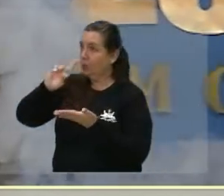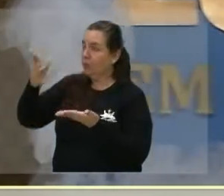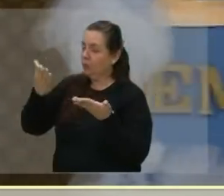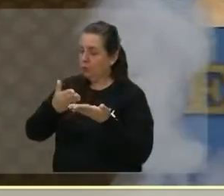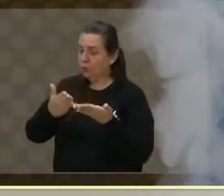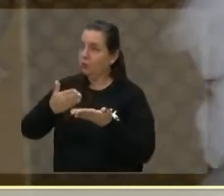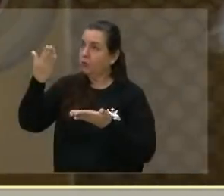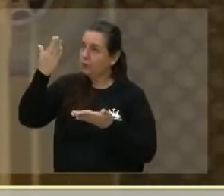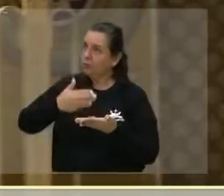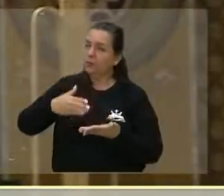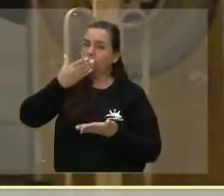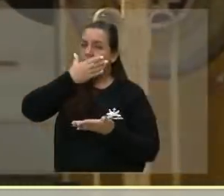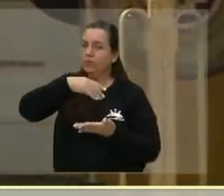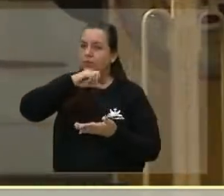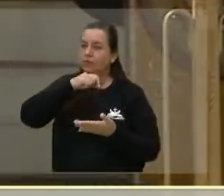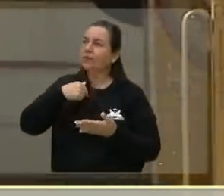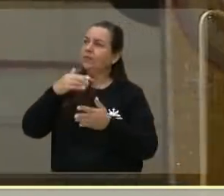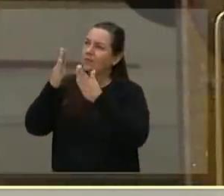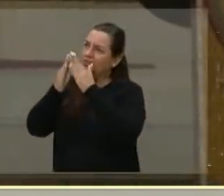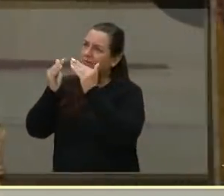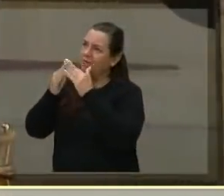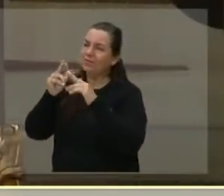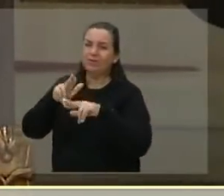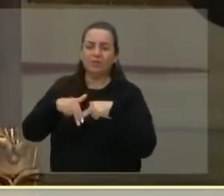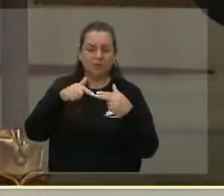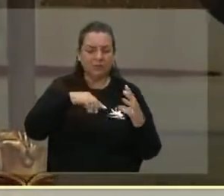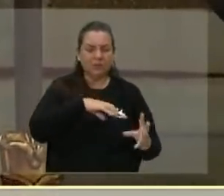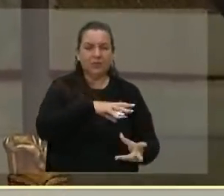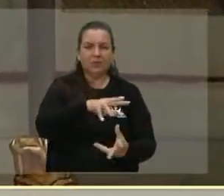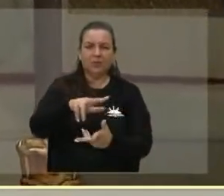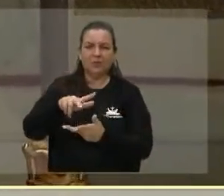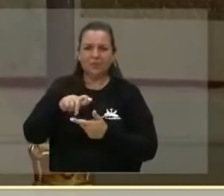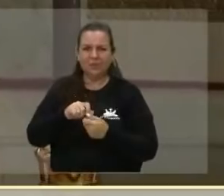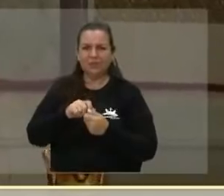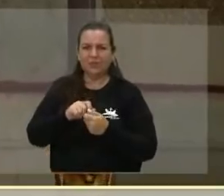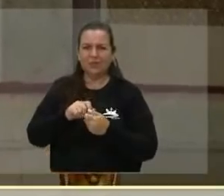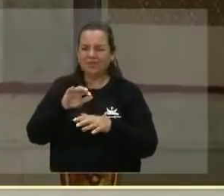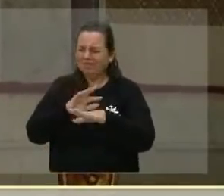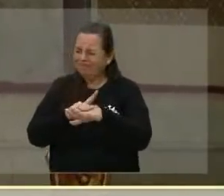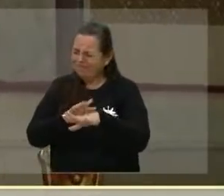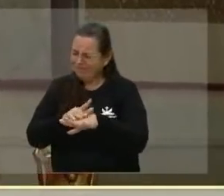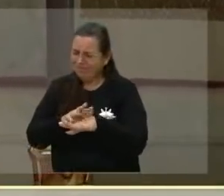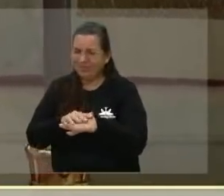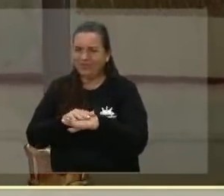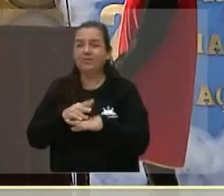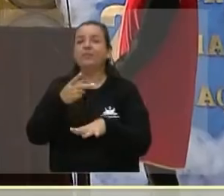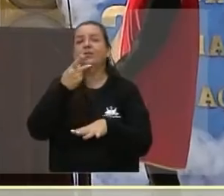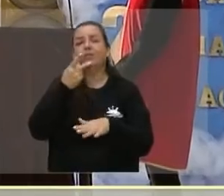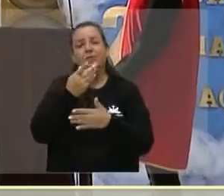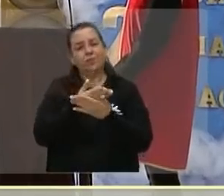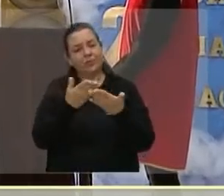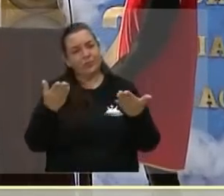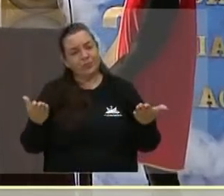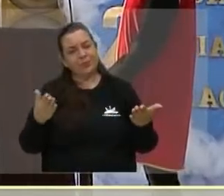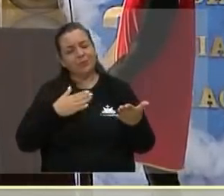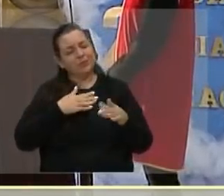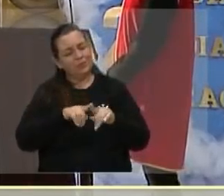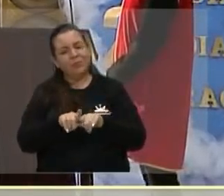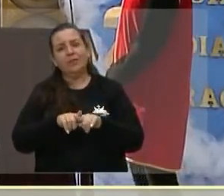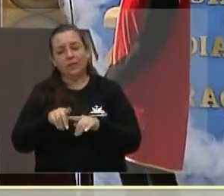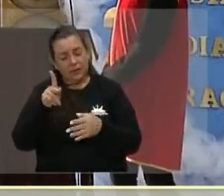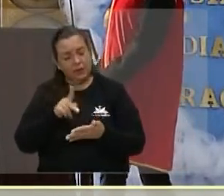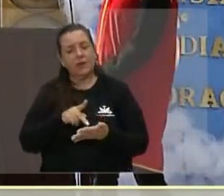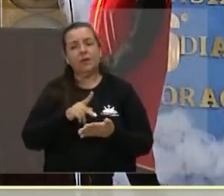diante do pai dizendo eu rogo eu logo o coração humanidade que está tão machucada e eu digo meus irmãos é